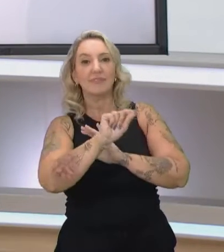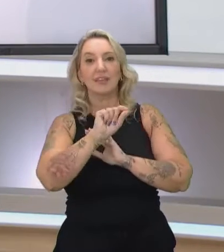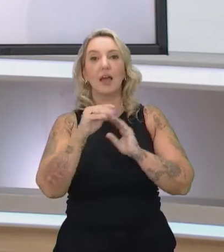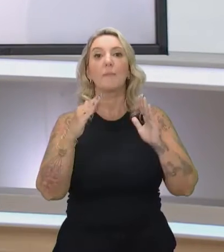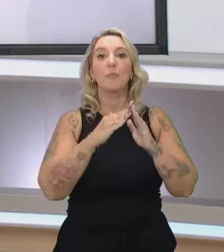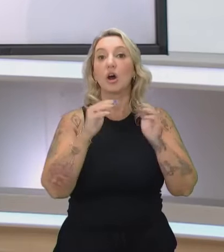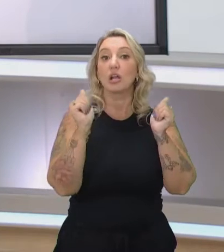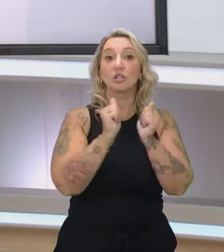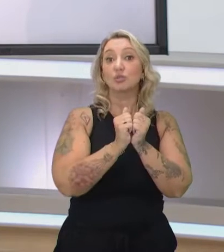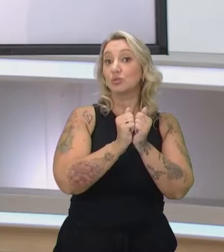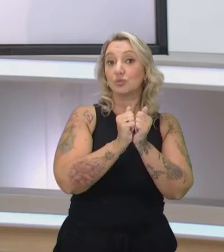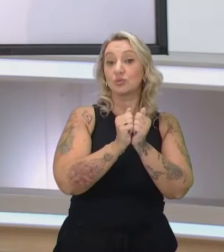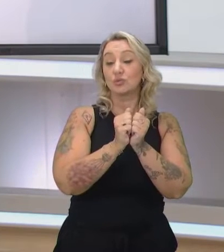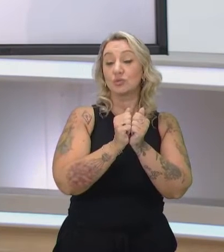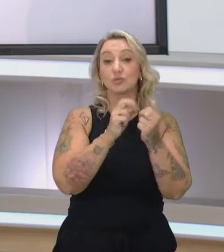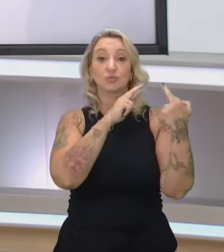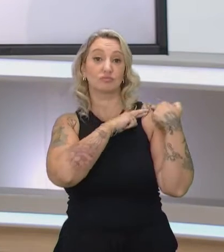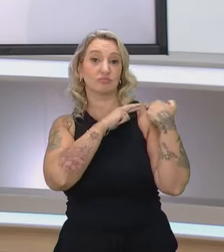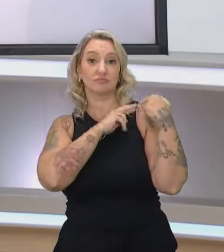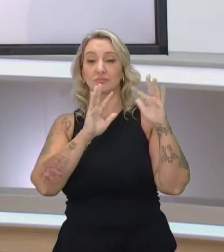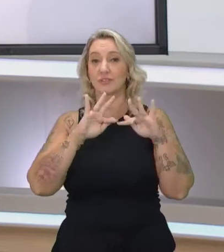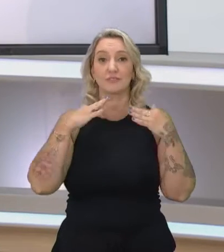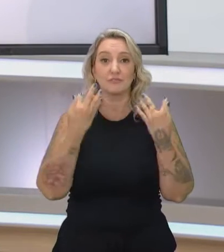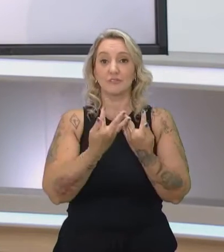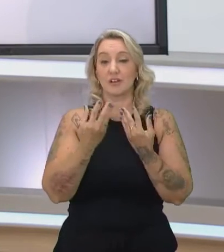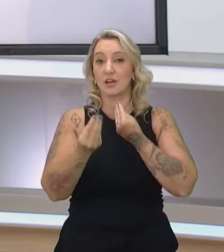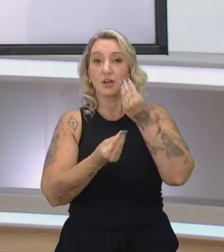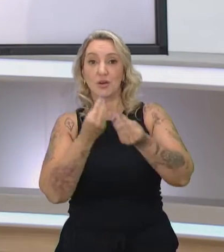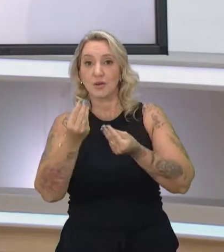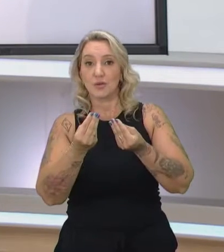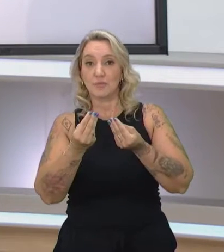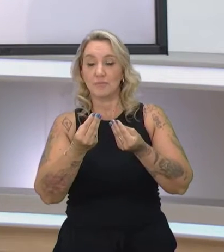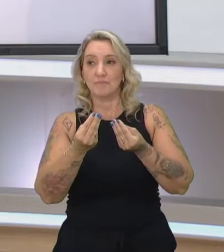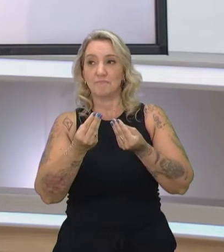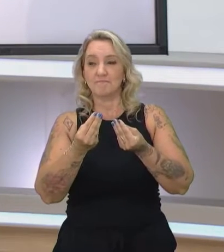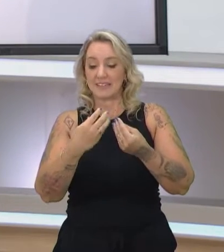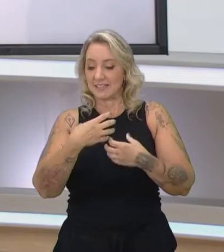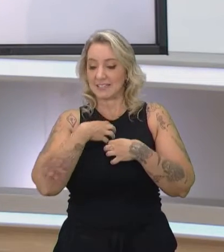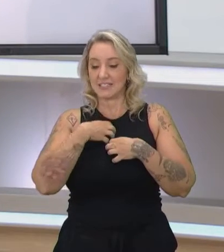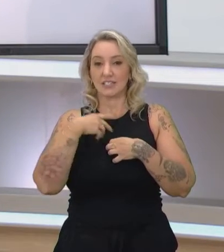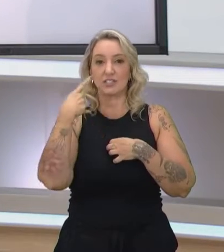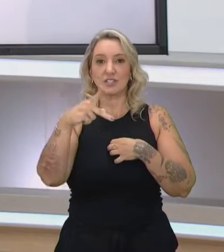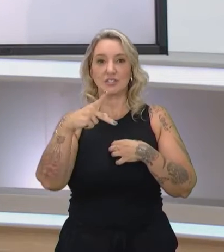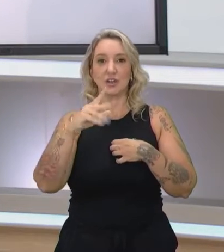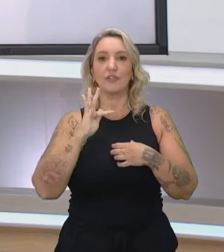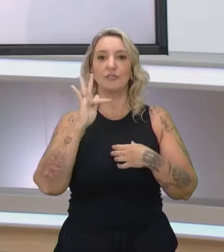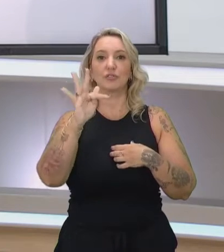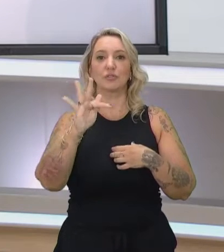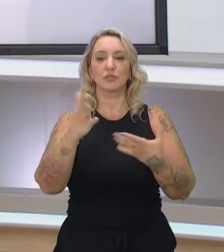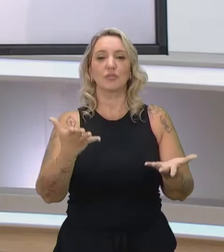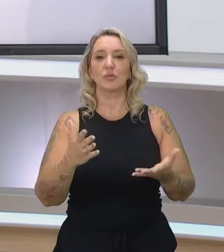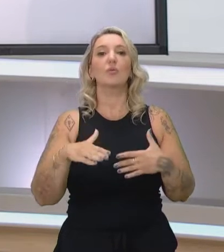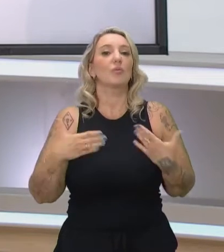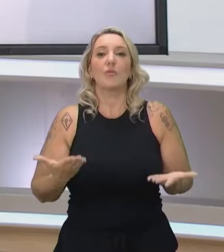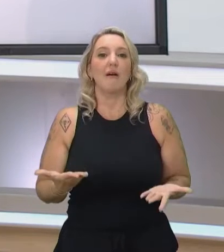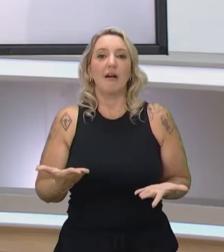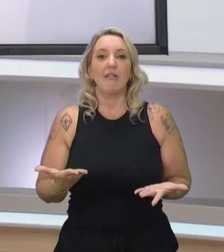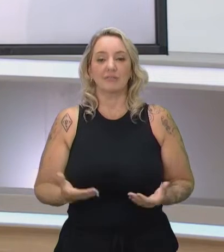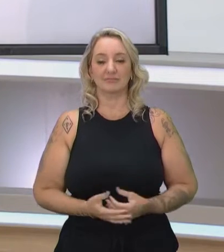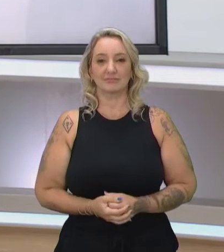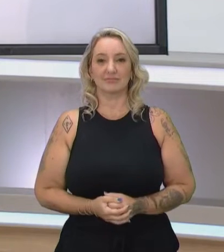mora com vocês aí, para o responsável, né? Como vocês se veem no futuro? Que futuro é esse, né?